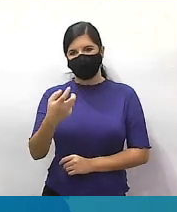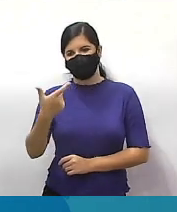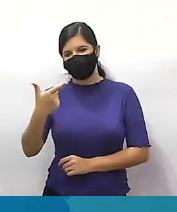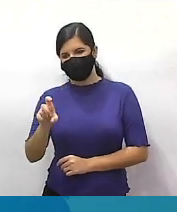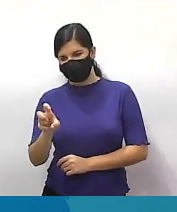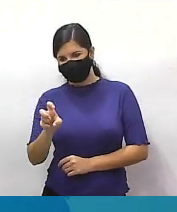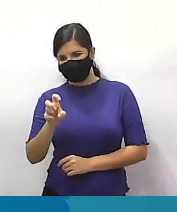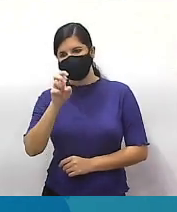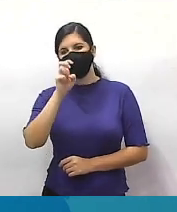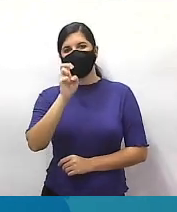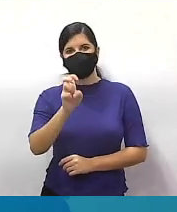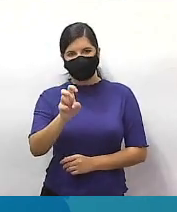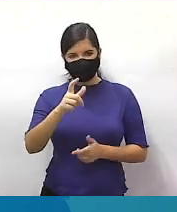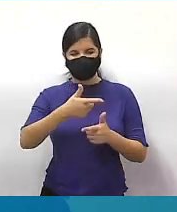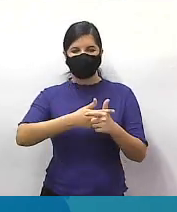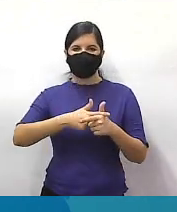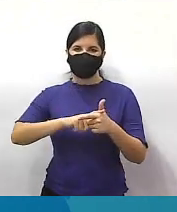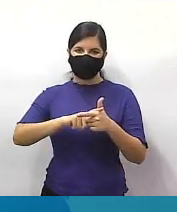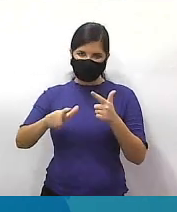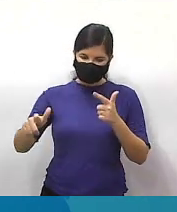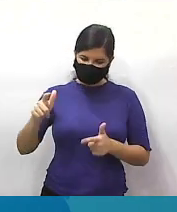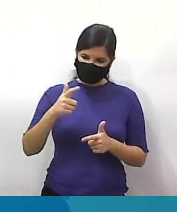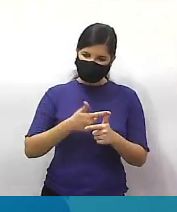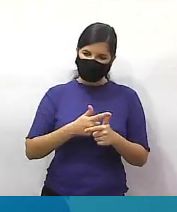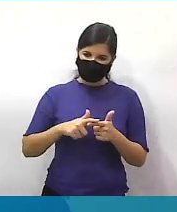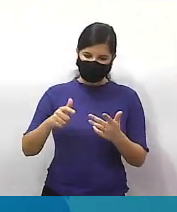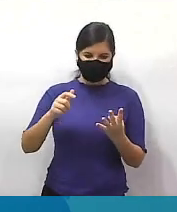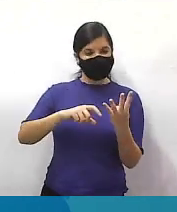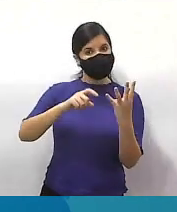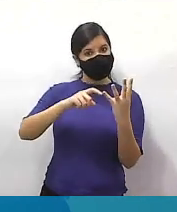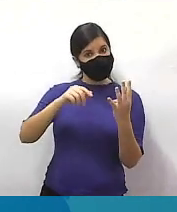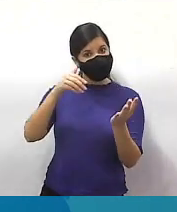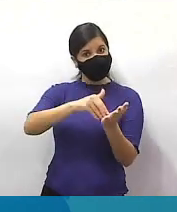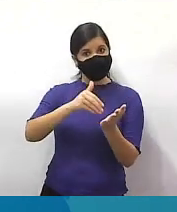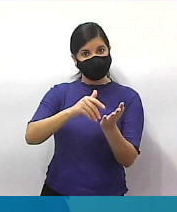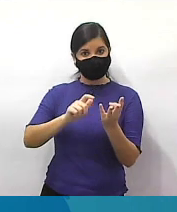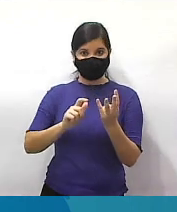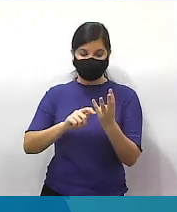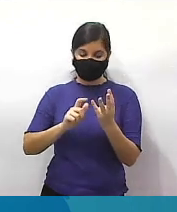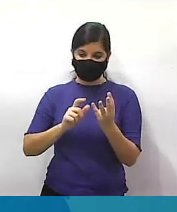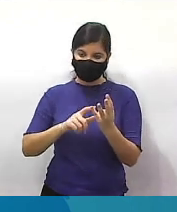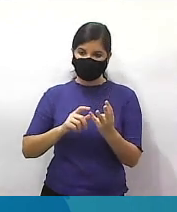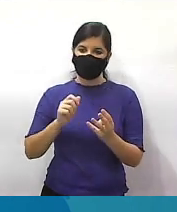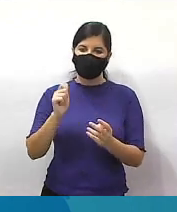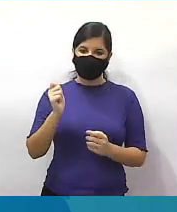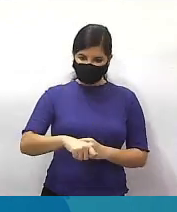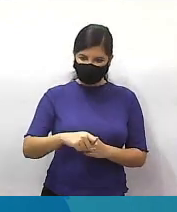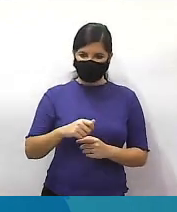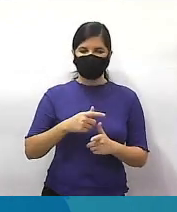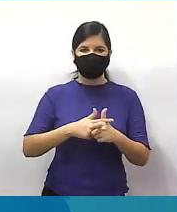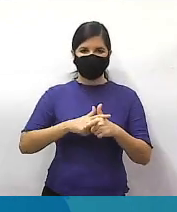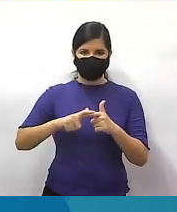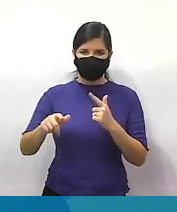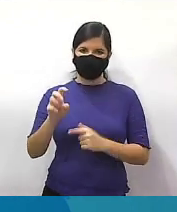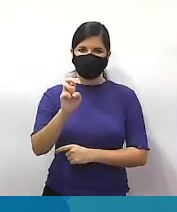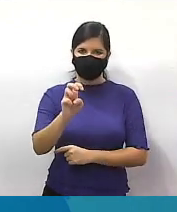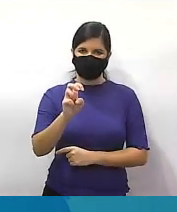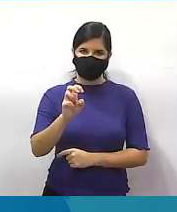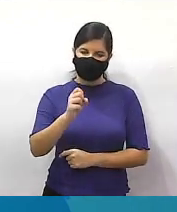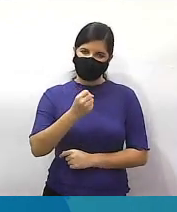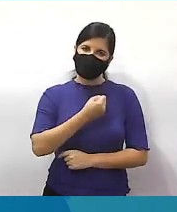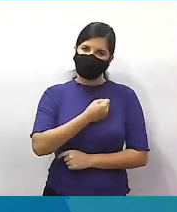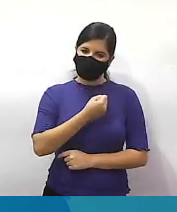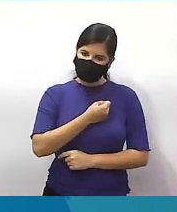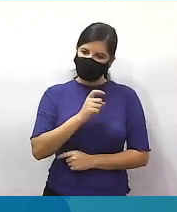2.325. O 5 é o último algarismo sendo 5. Todo esse conjunto é divisível por 5. Então o número que eu tenho que